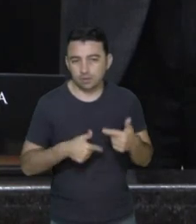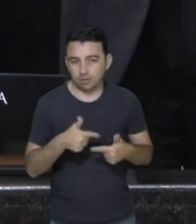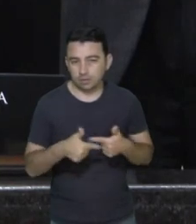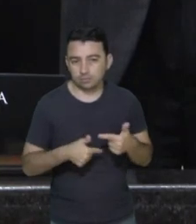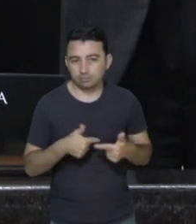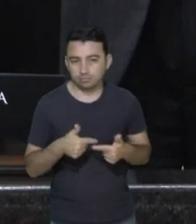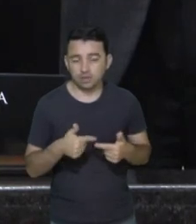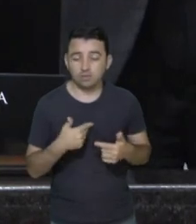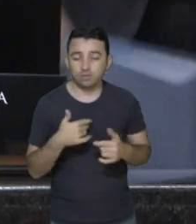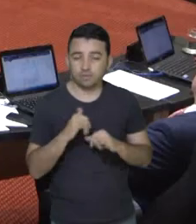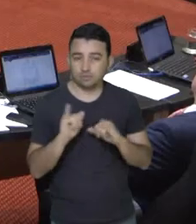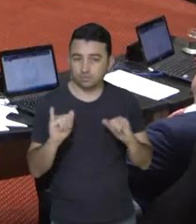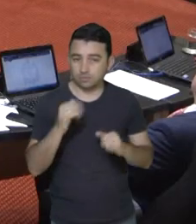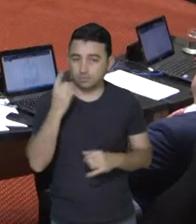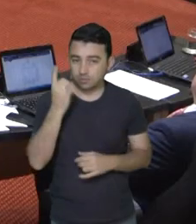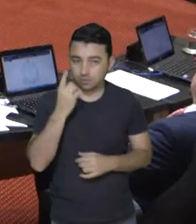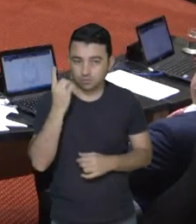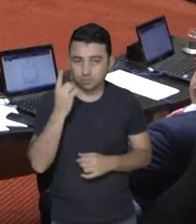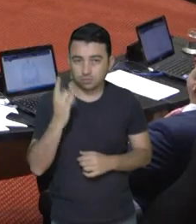deputados,